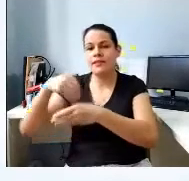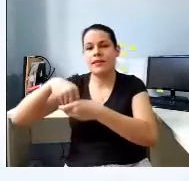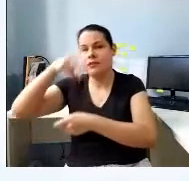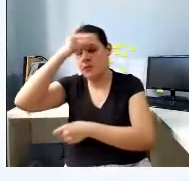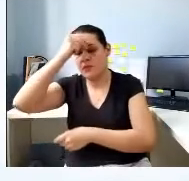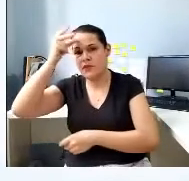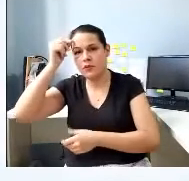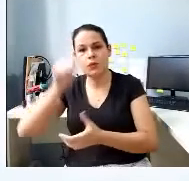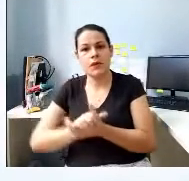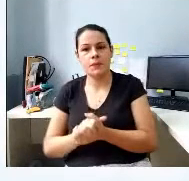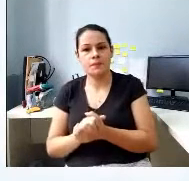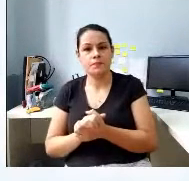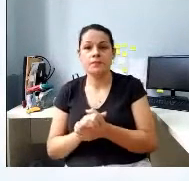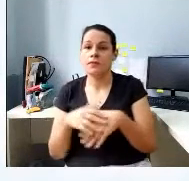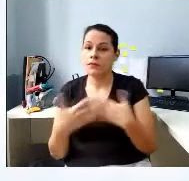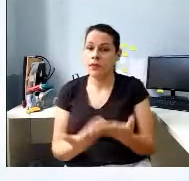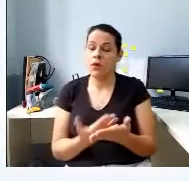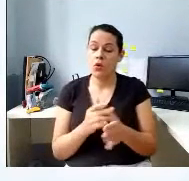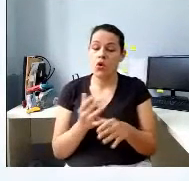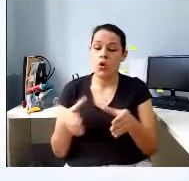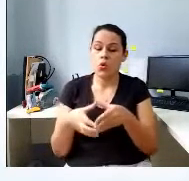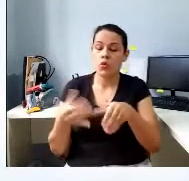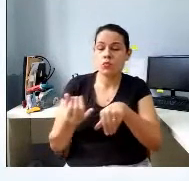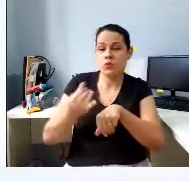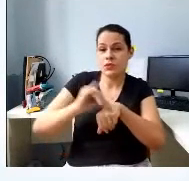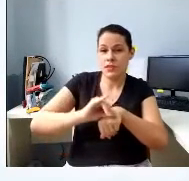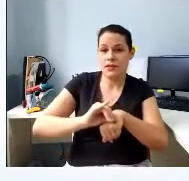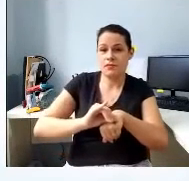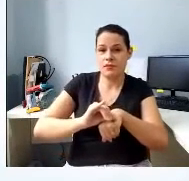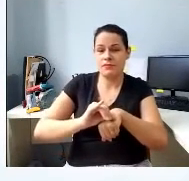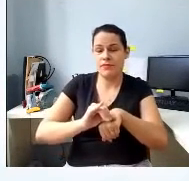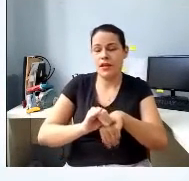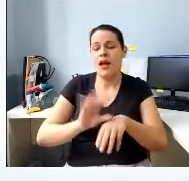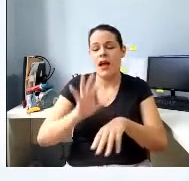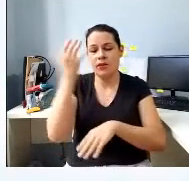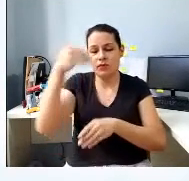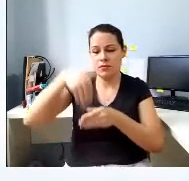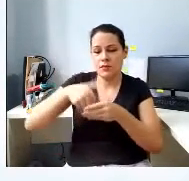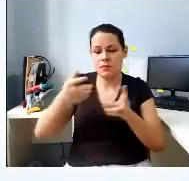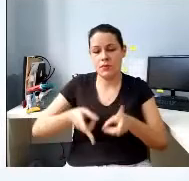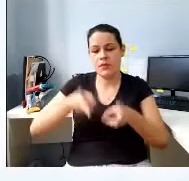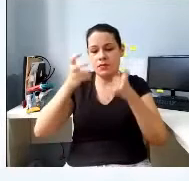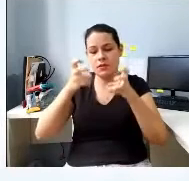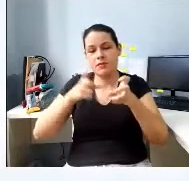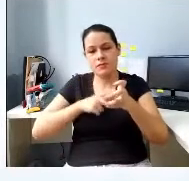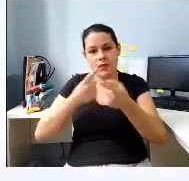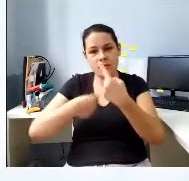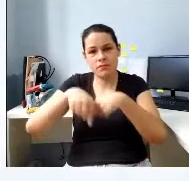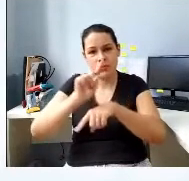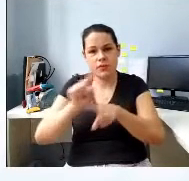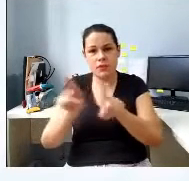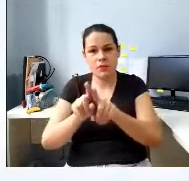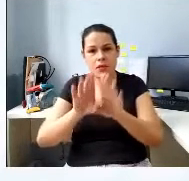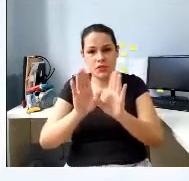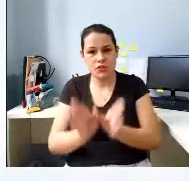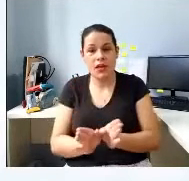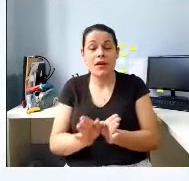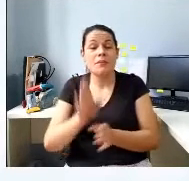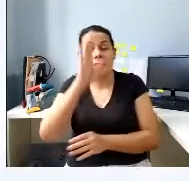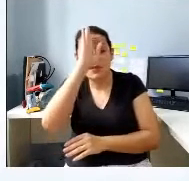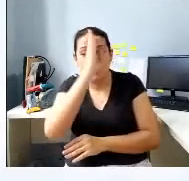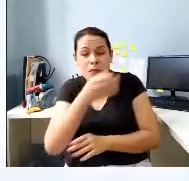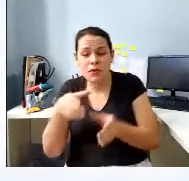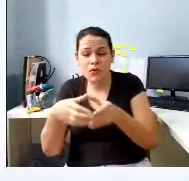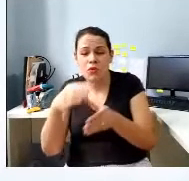O Centrão sai fortalecido dessas eleições, capitaneado aí simbolicamente pelo DEM, né? Então